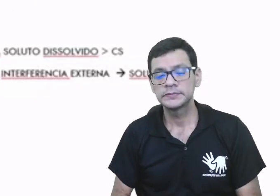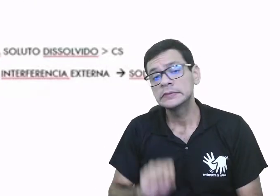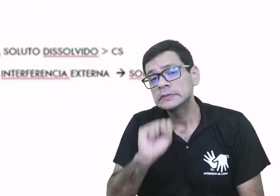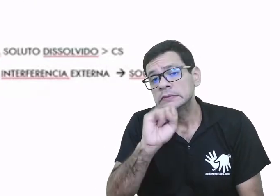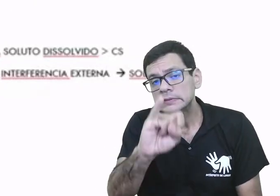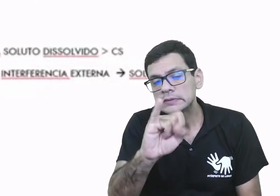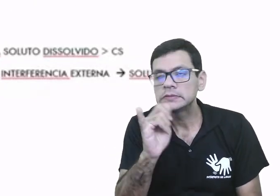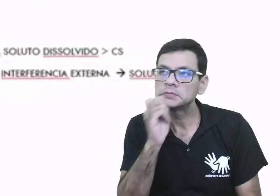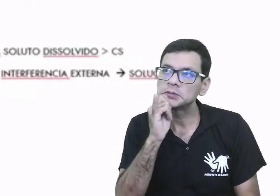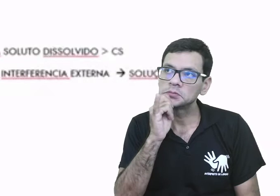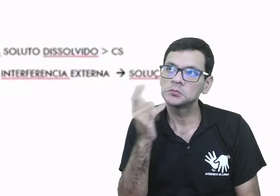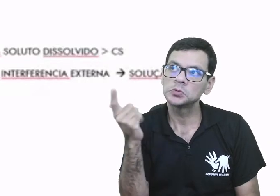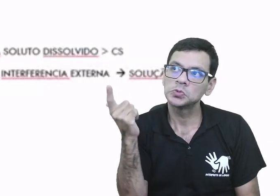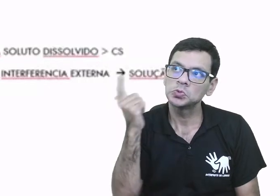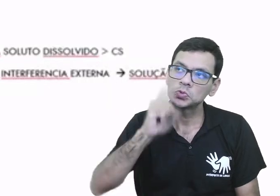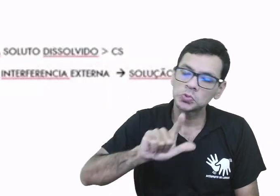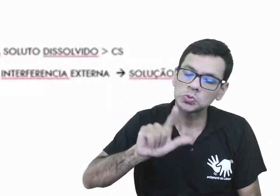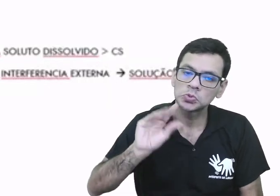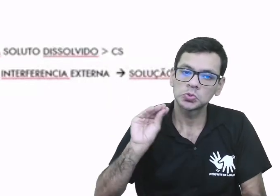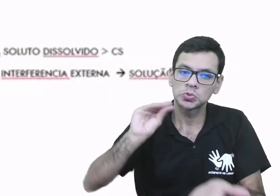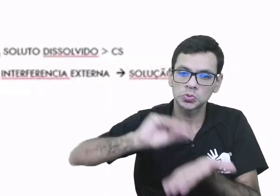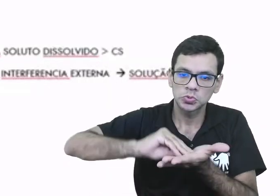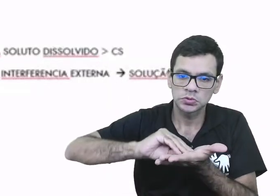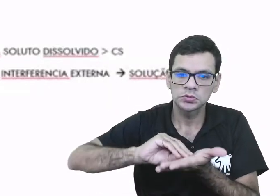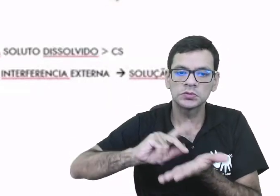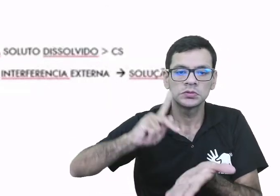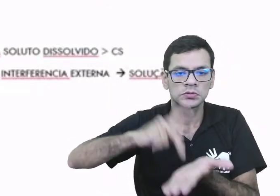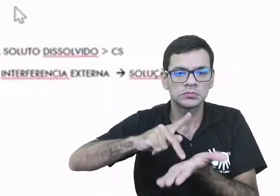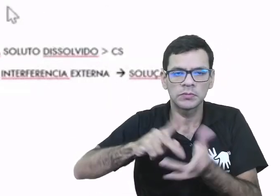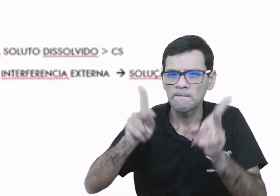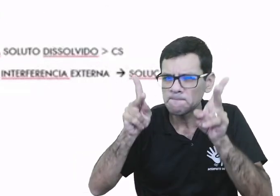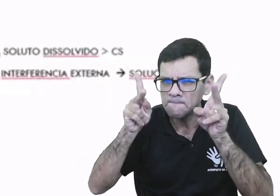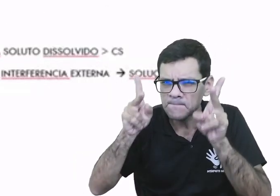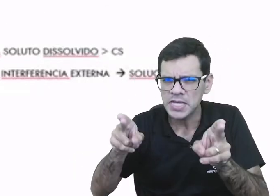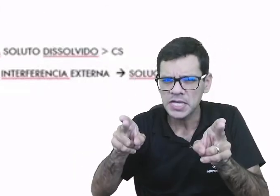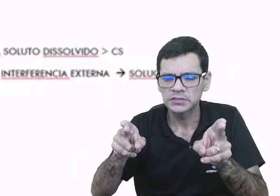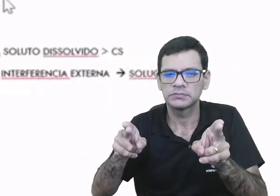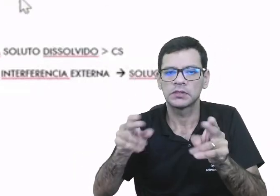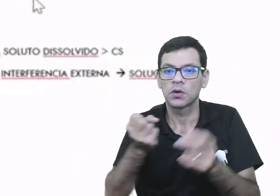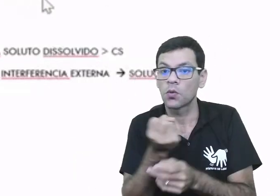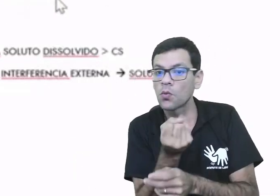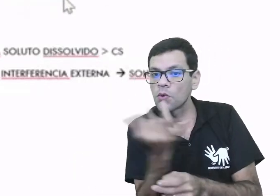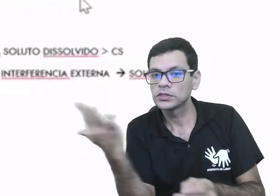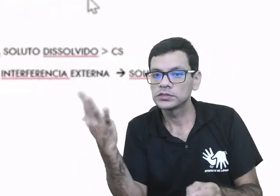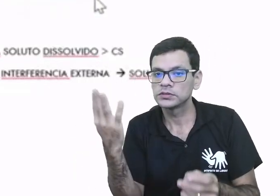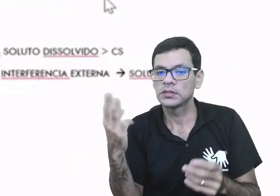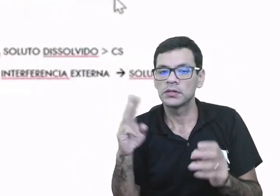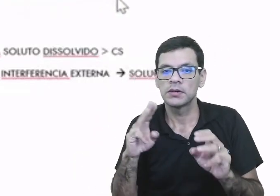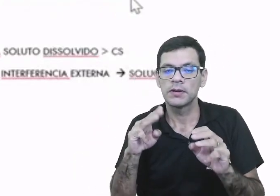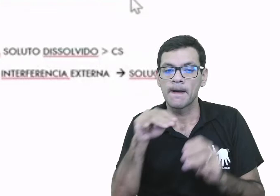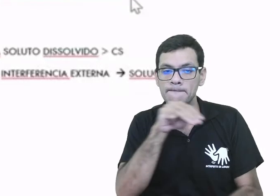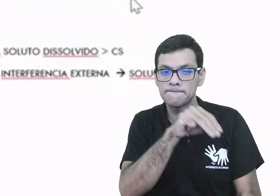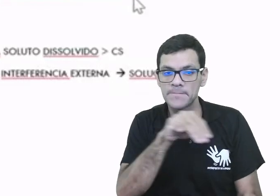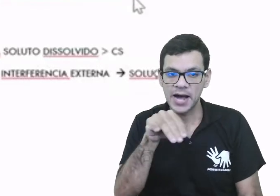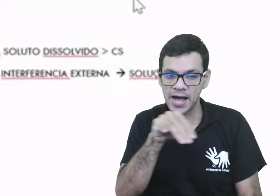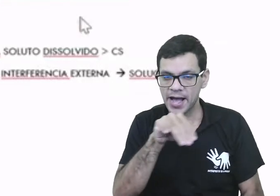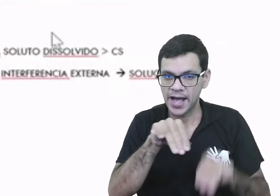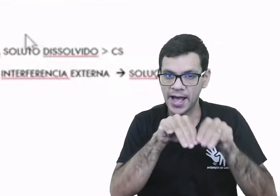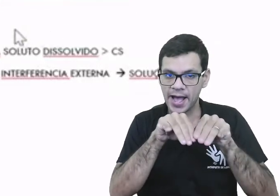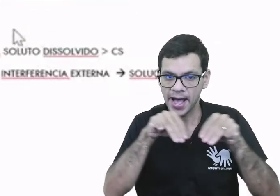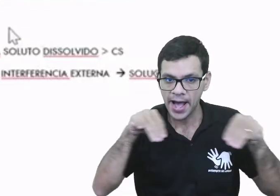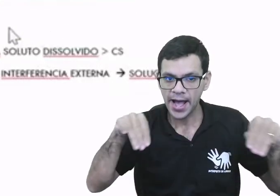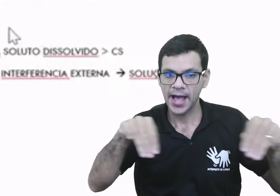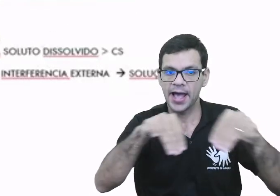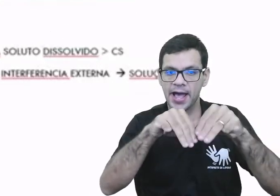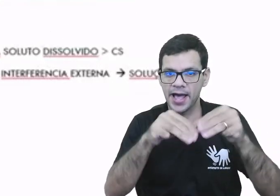gente coloca exatamente a mesma quantidade, então a massa do soluto dissolvido é igual ao coeficiente